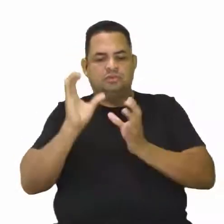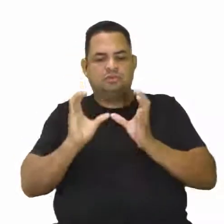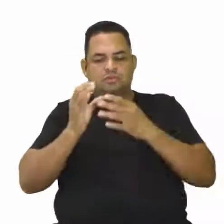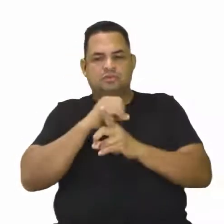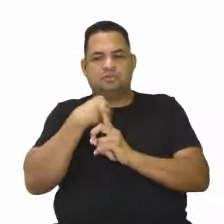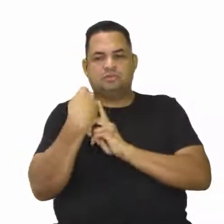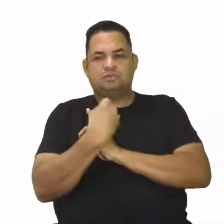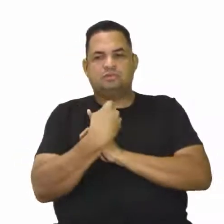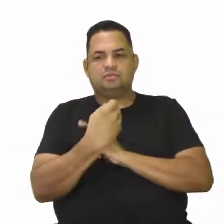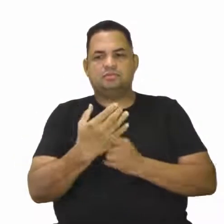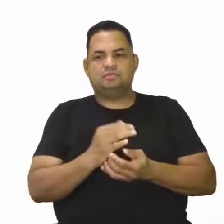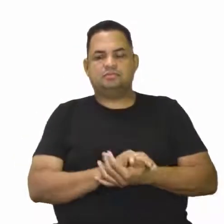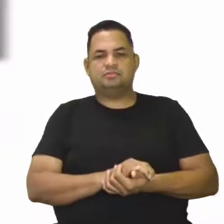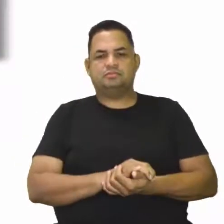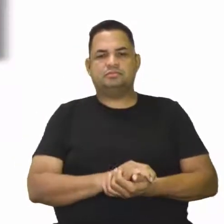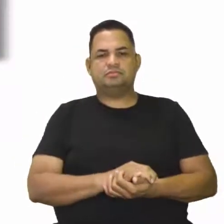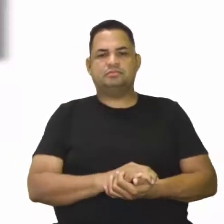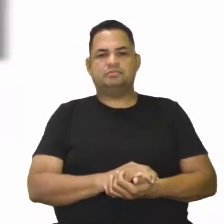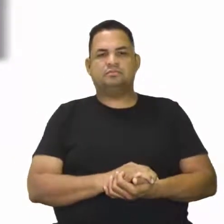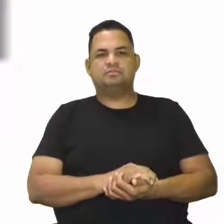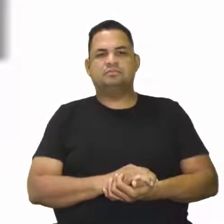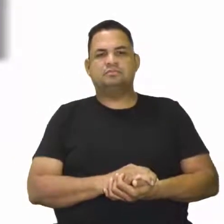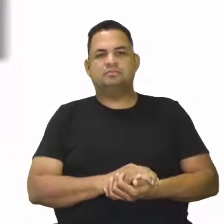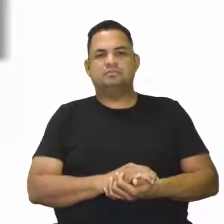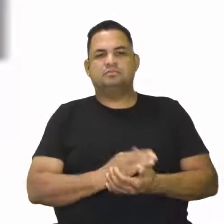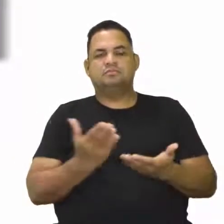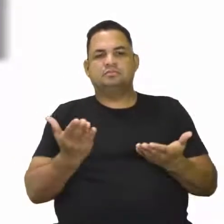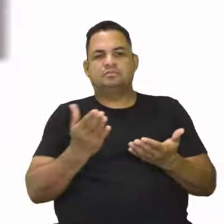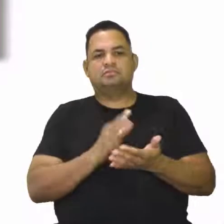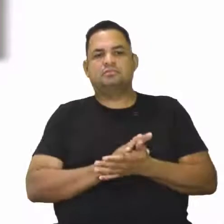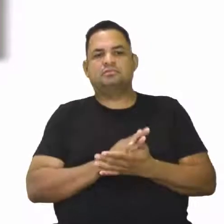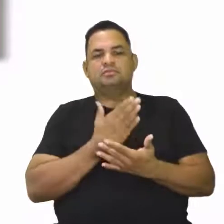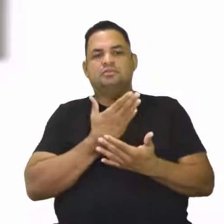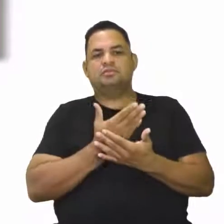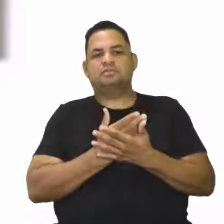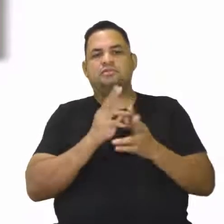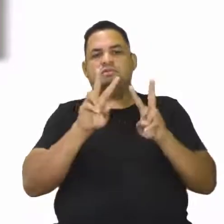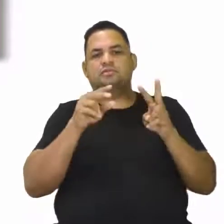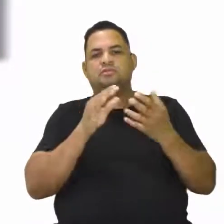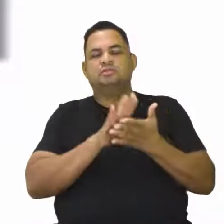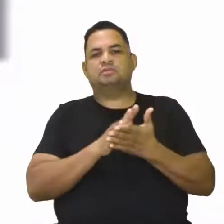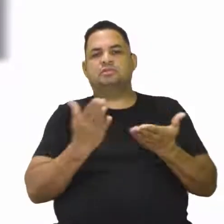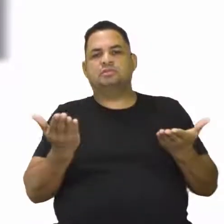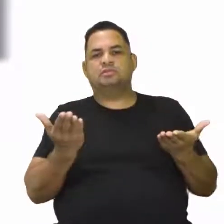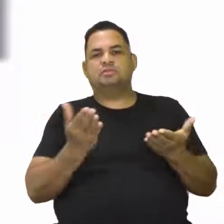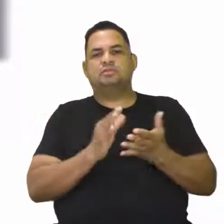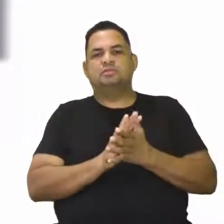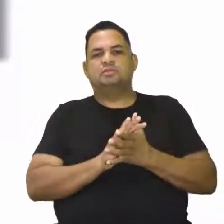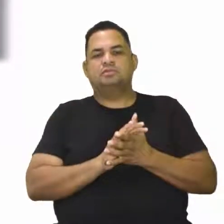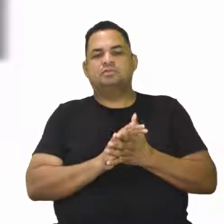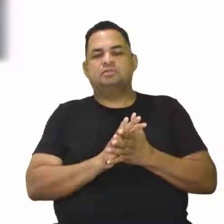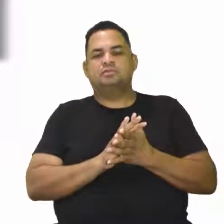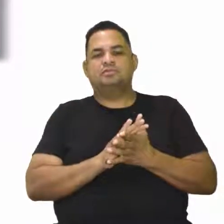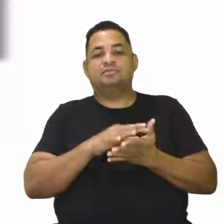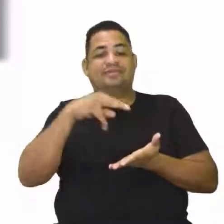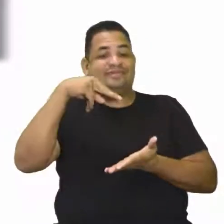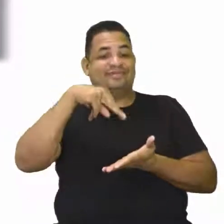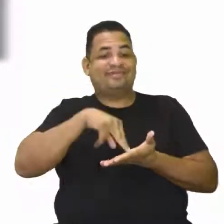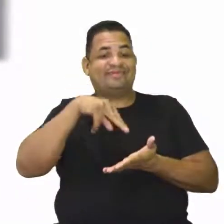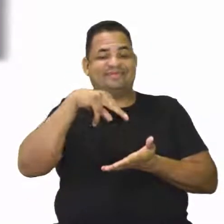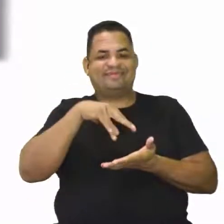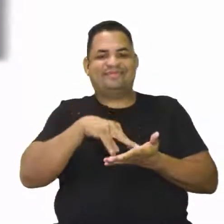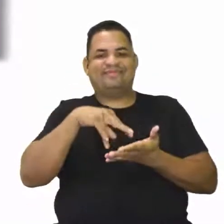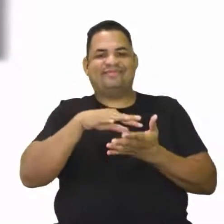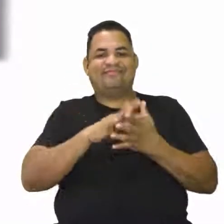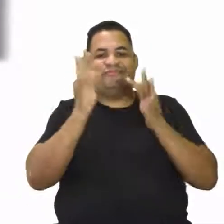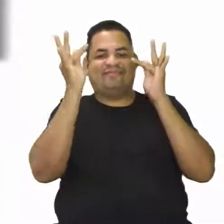e grupos sociais. E na classe de hoje, vamos ter como tema feliz ou triste?